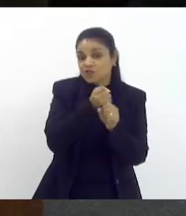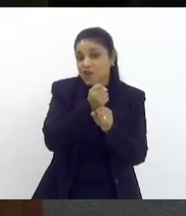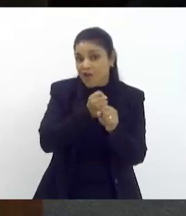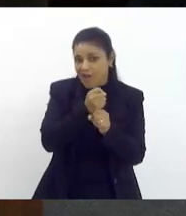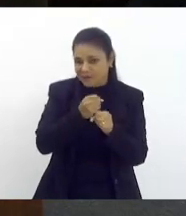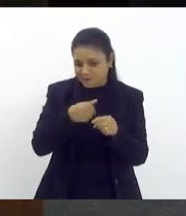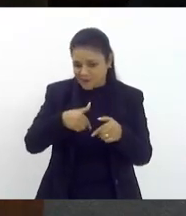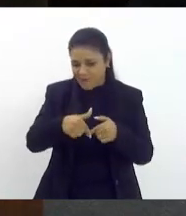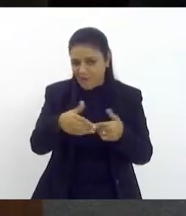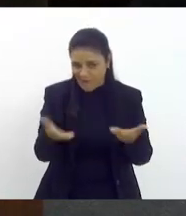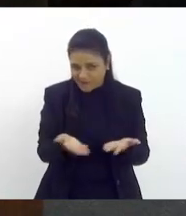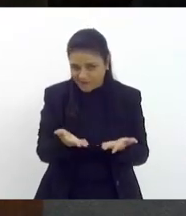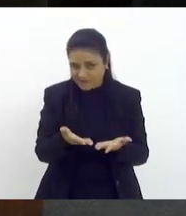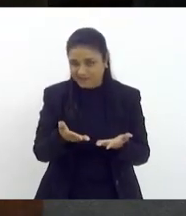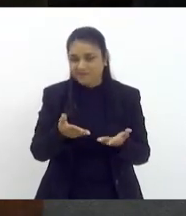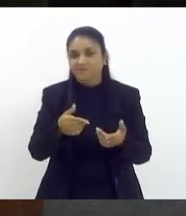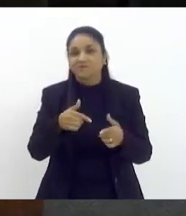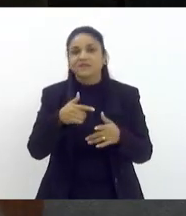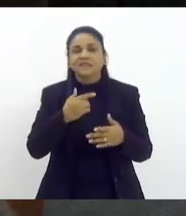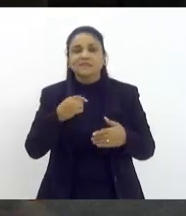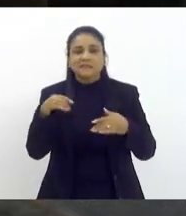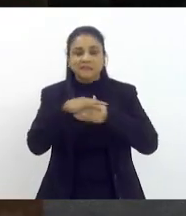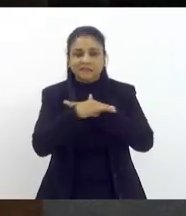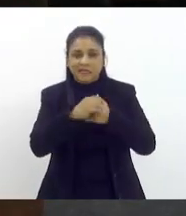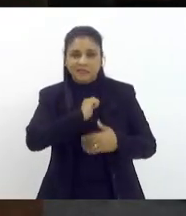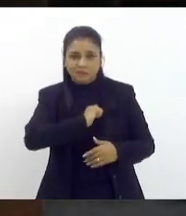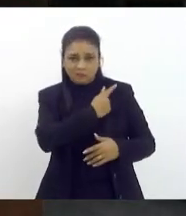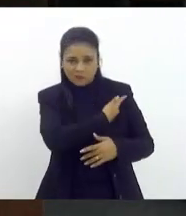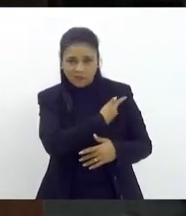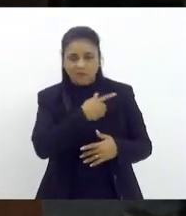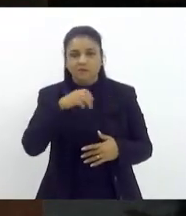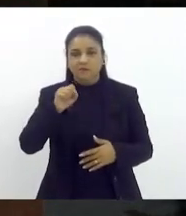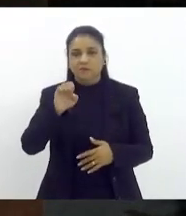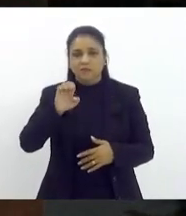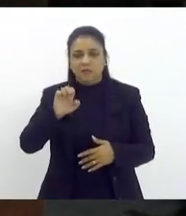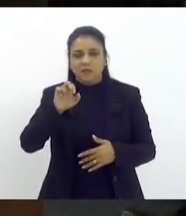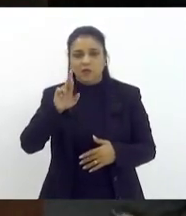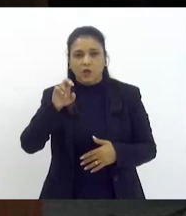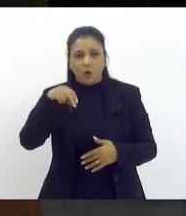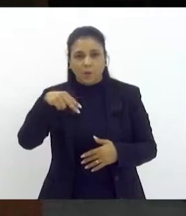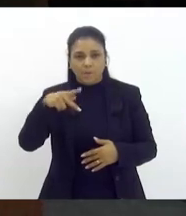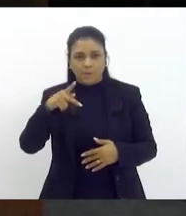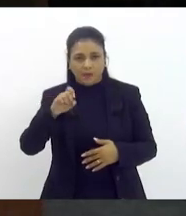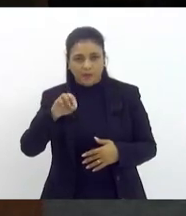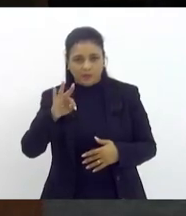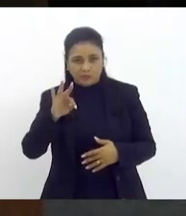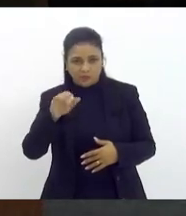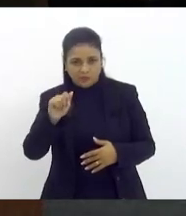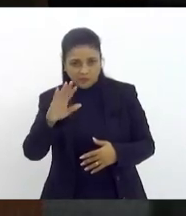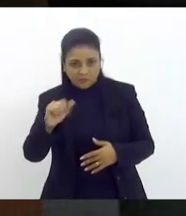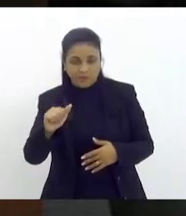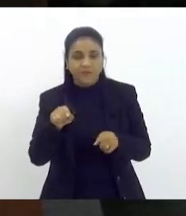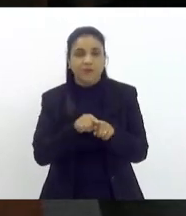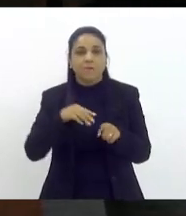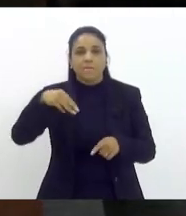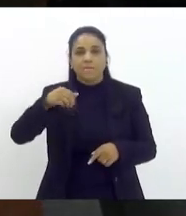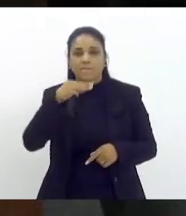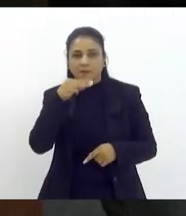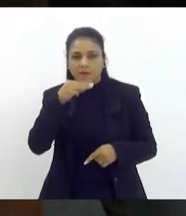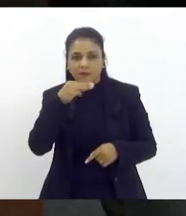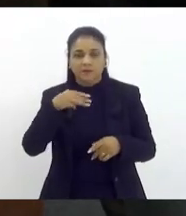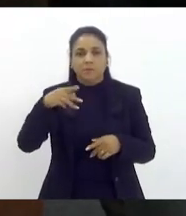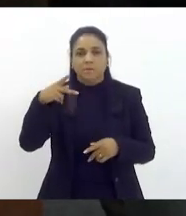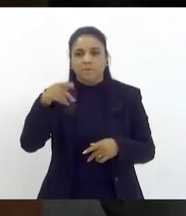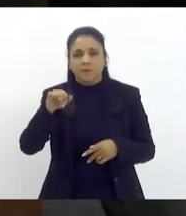presidente a cidade de São Gonçalo a cidade Seropédica a cidade Mesquita a cidade Mangaratiba